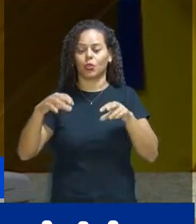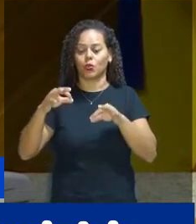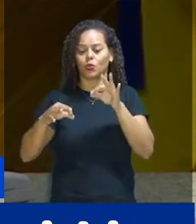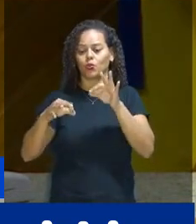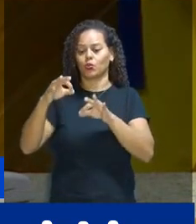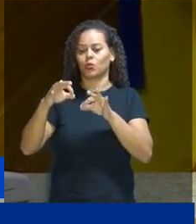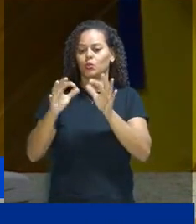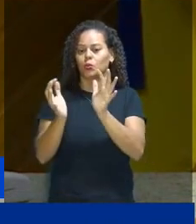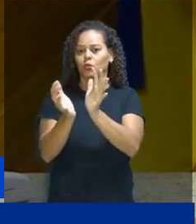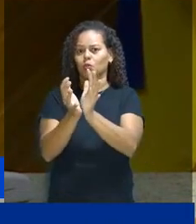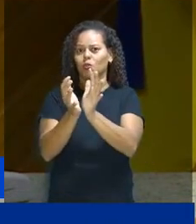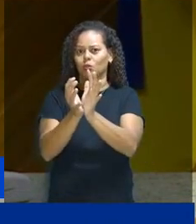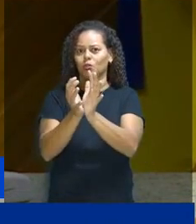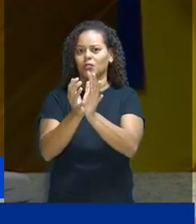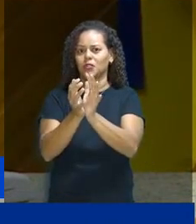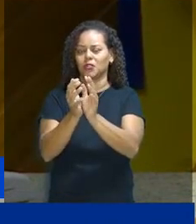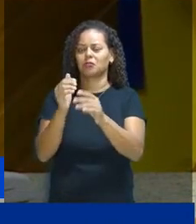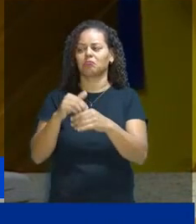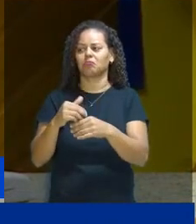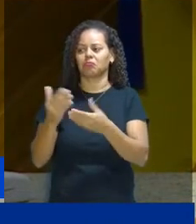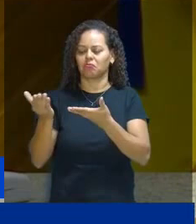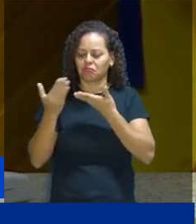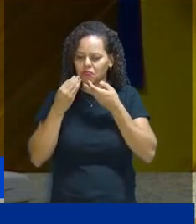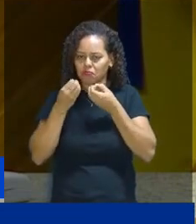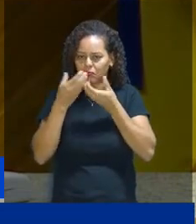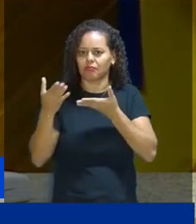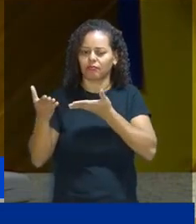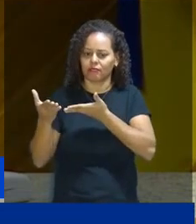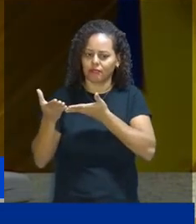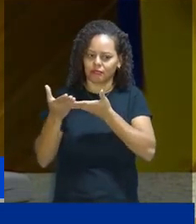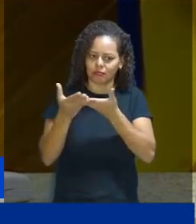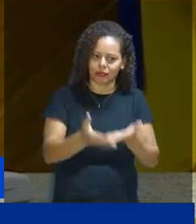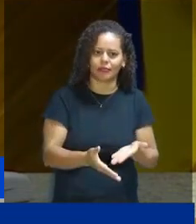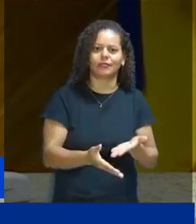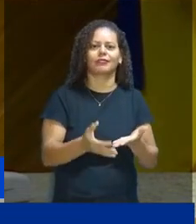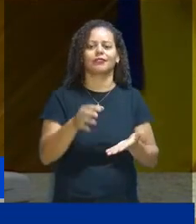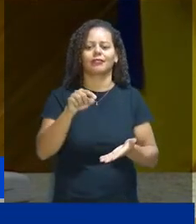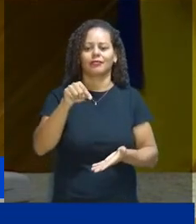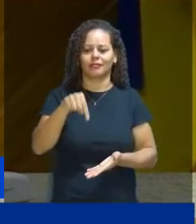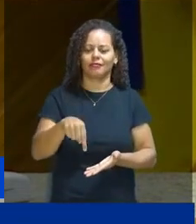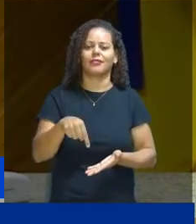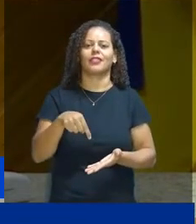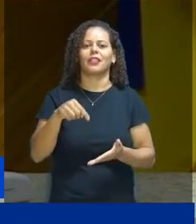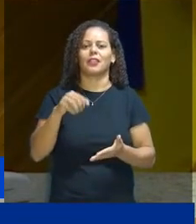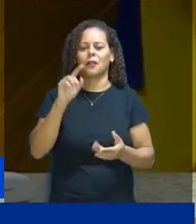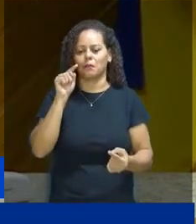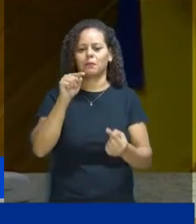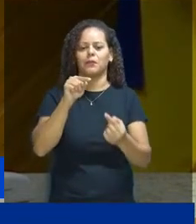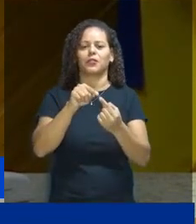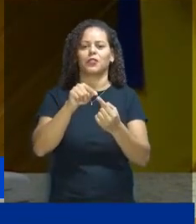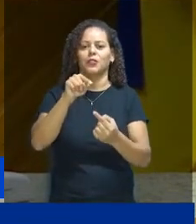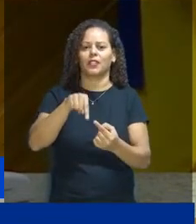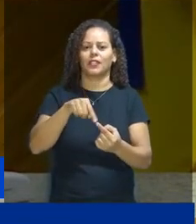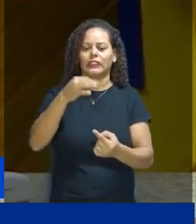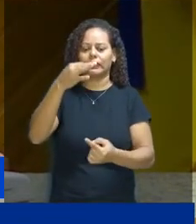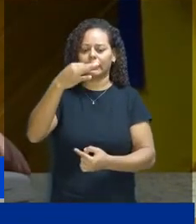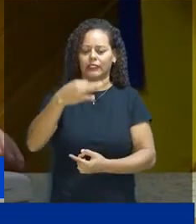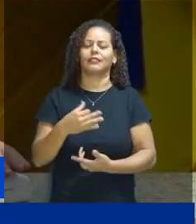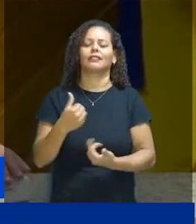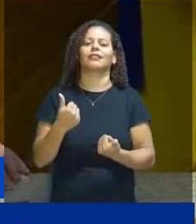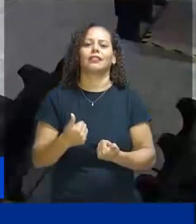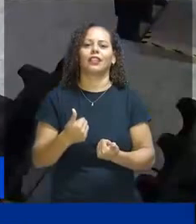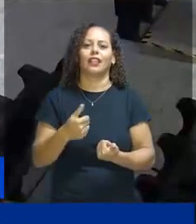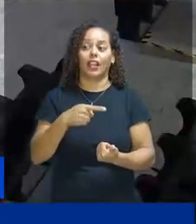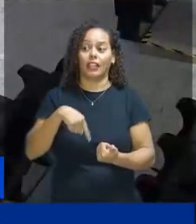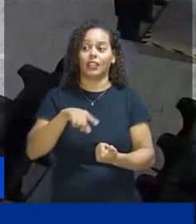órgão colegiado. Então, Fernando, seja muito bem-vindo, seja feliz na sua missão. Eu tenho certeza que esta